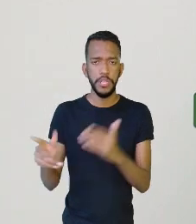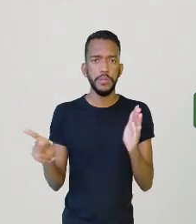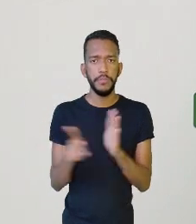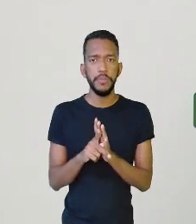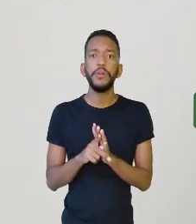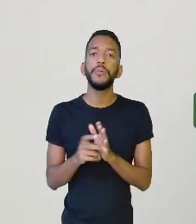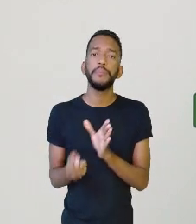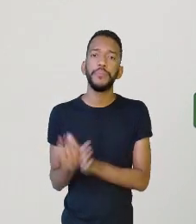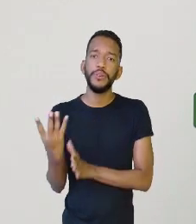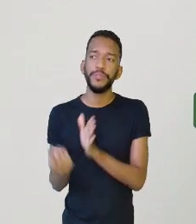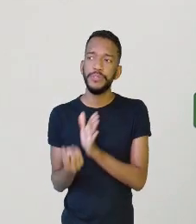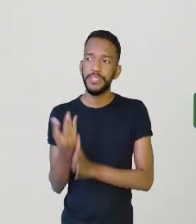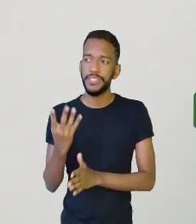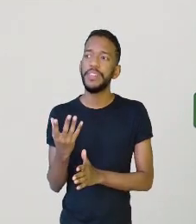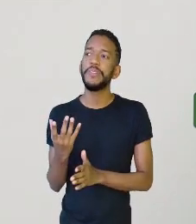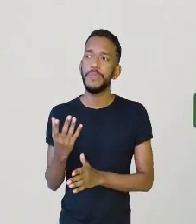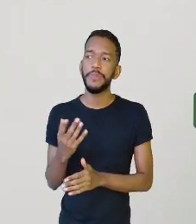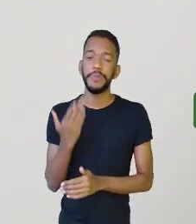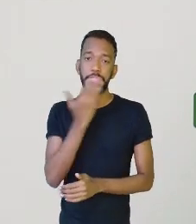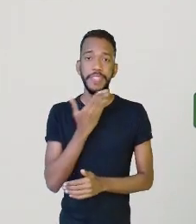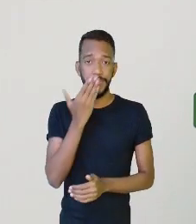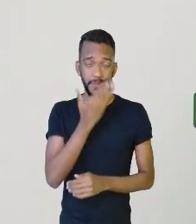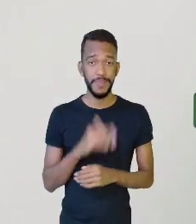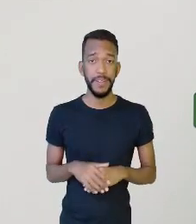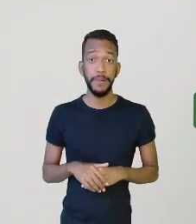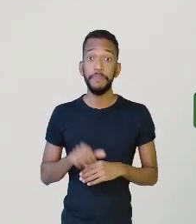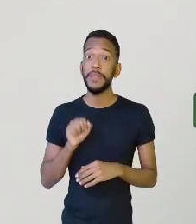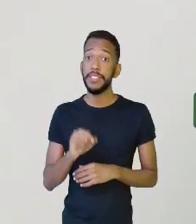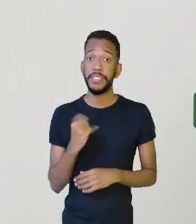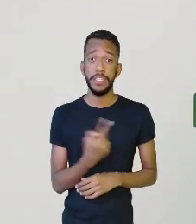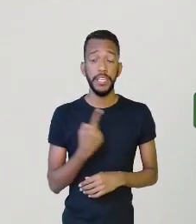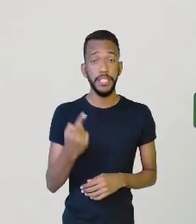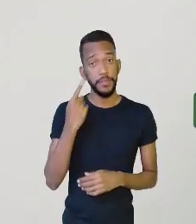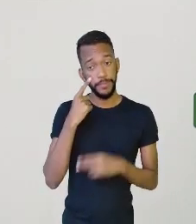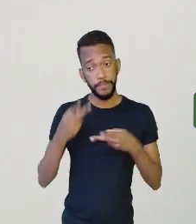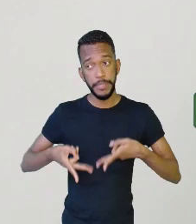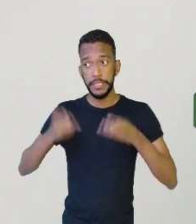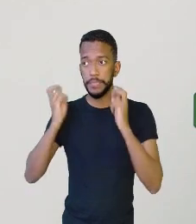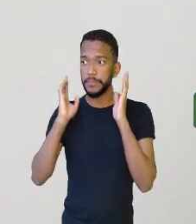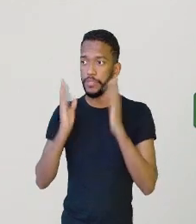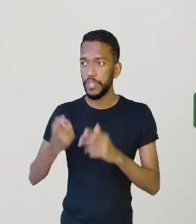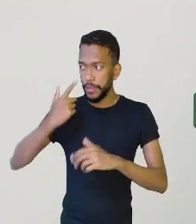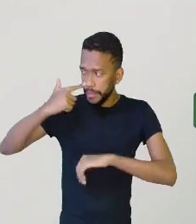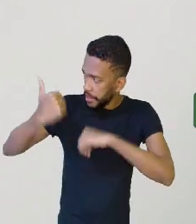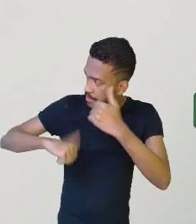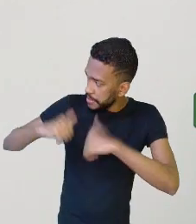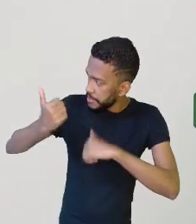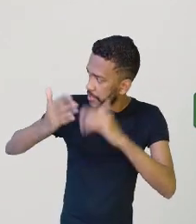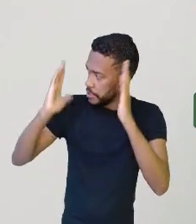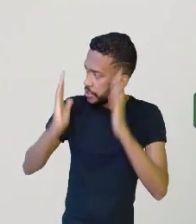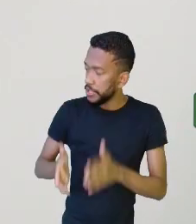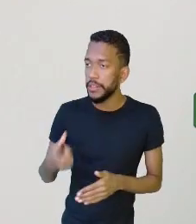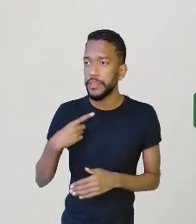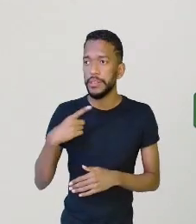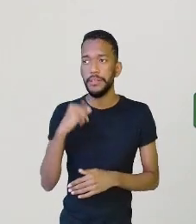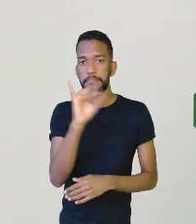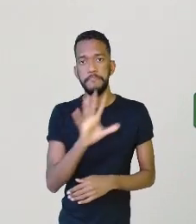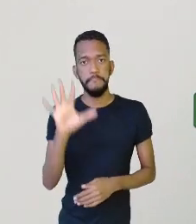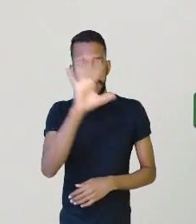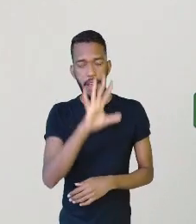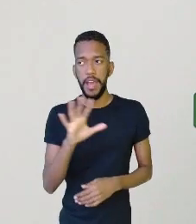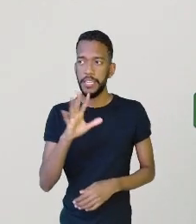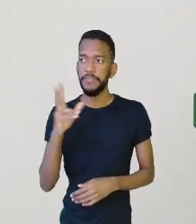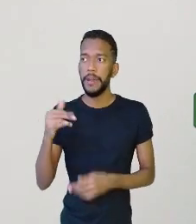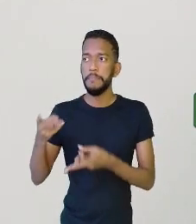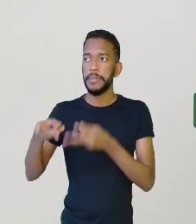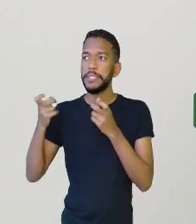de produção do açúcar. Então, se a gente começar a perceber, a analisar essa imagem aqui, nós vamos perceber